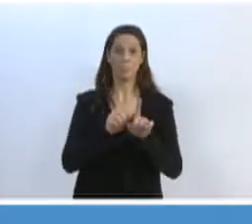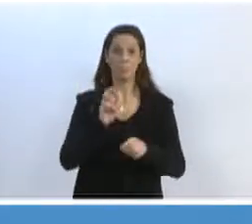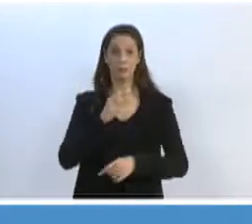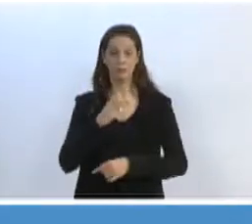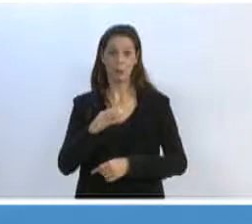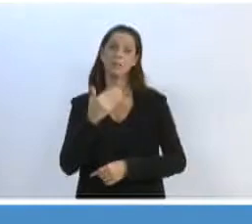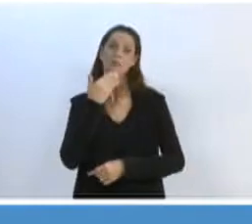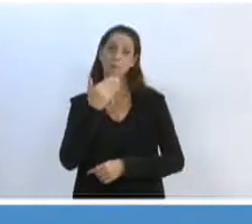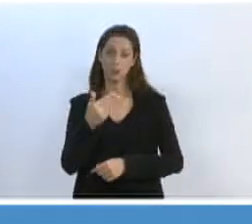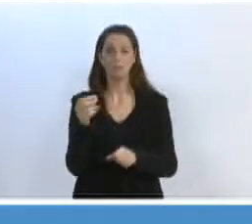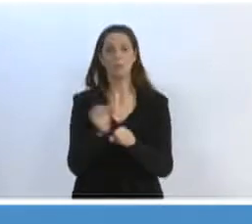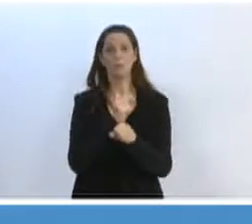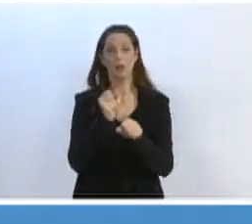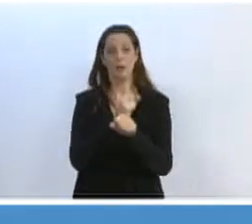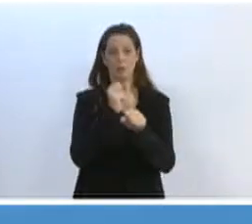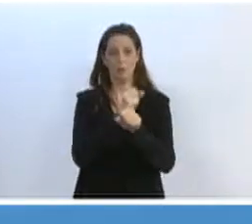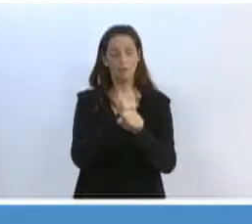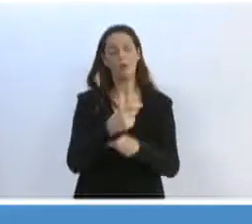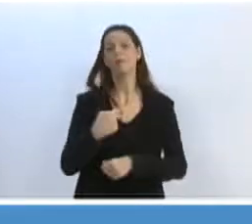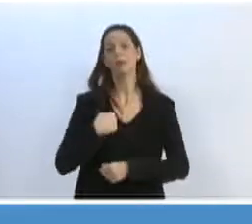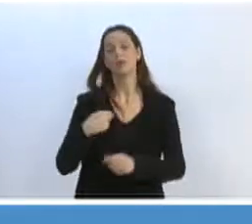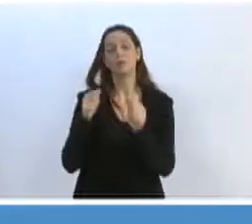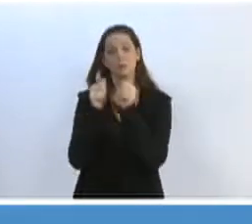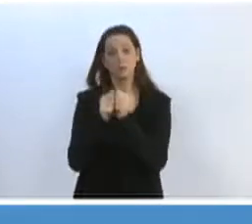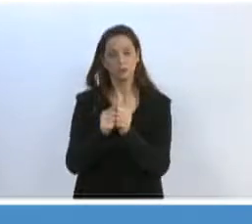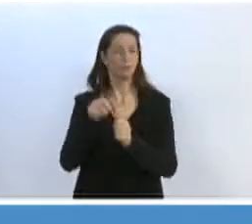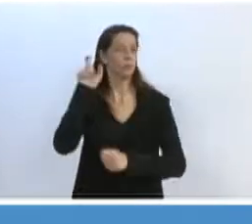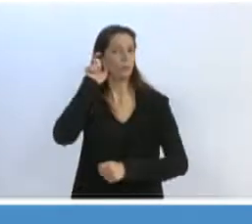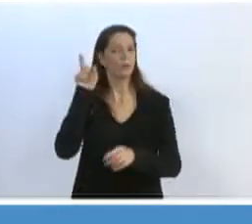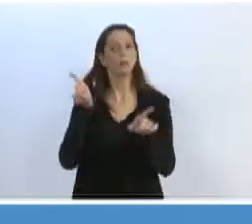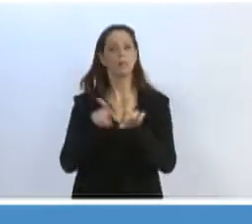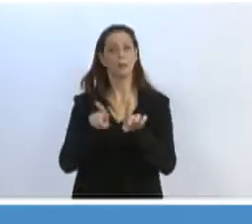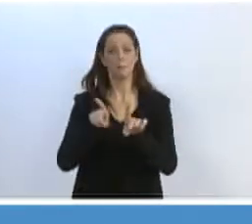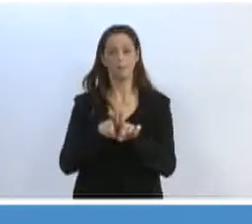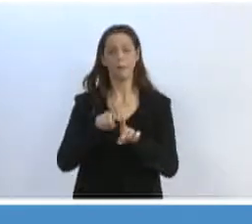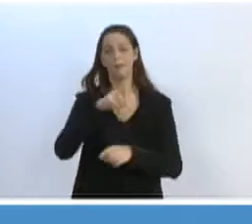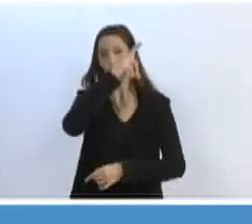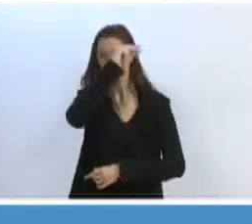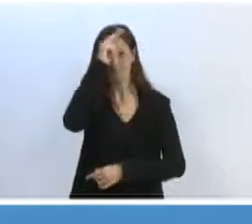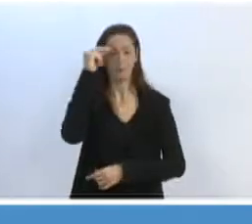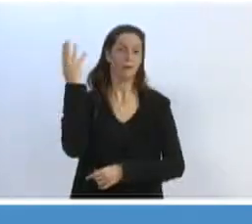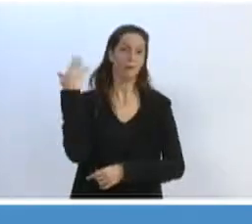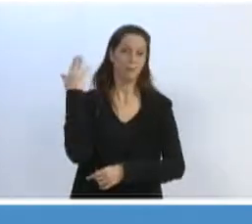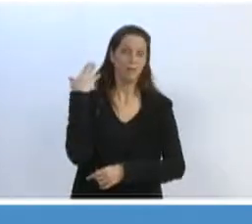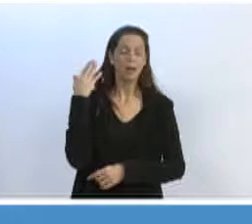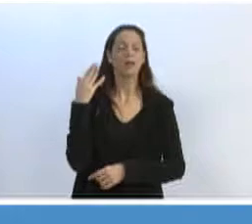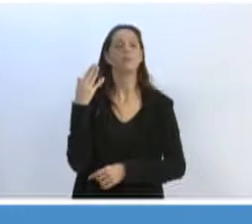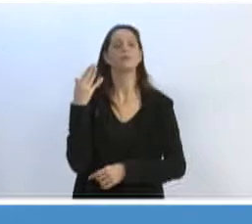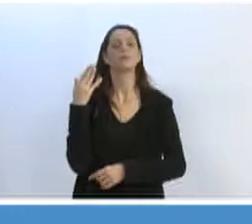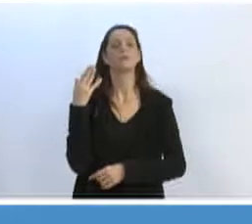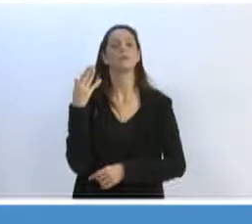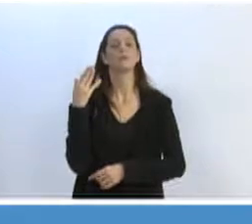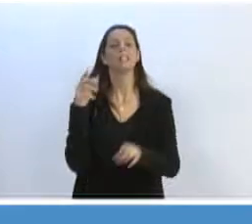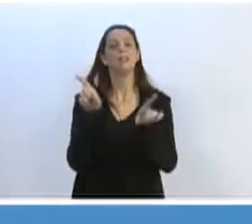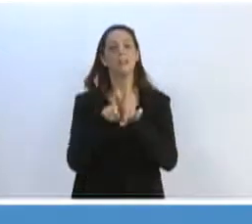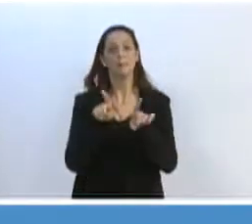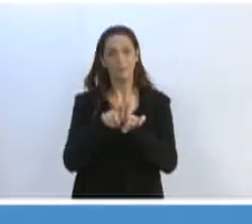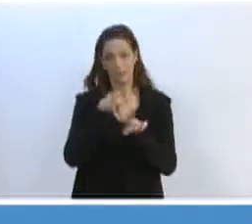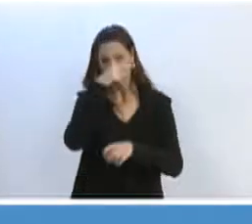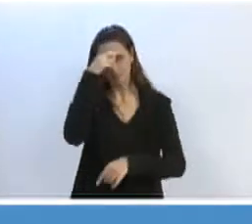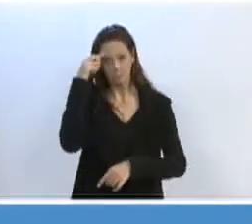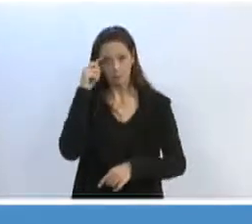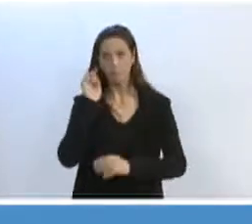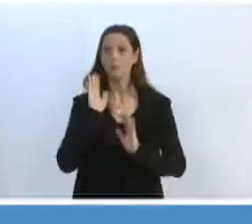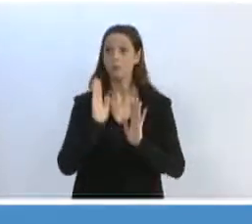quando estava eu vereadores mortal que o prefeito em exercício marcos da rosa a hora de serviço hoje já está